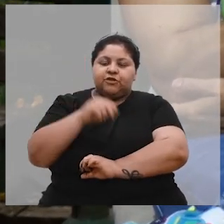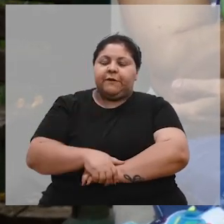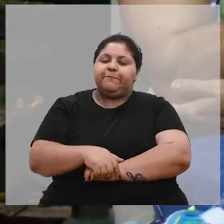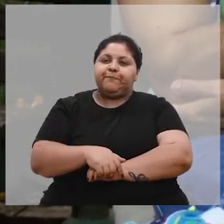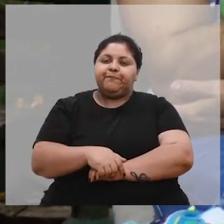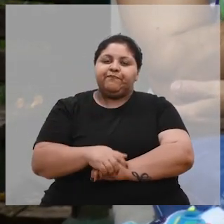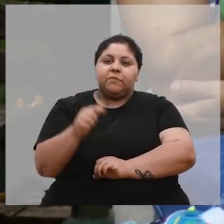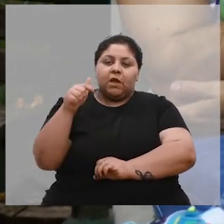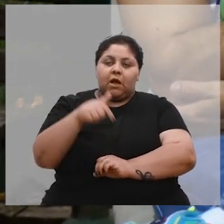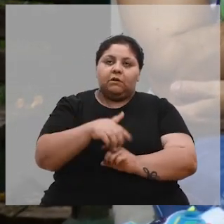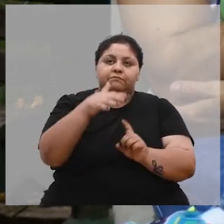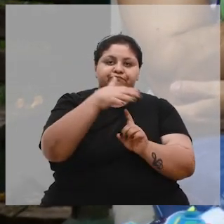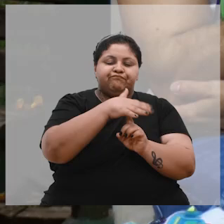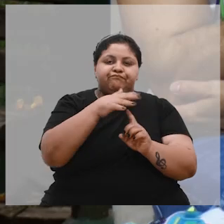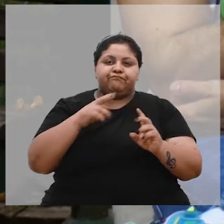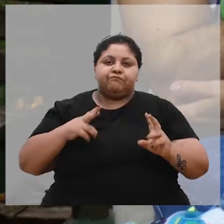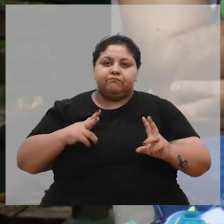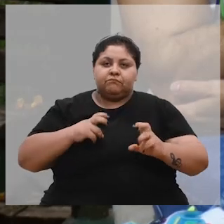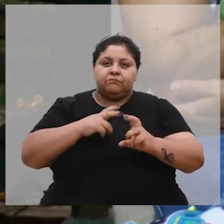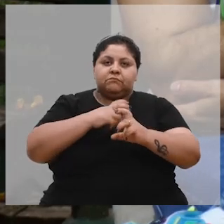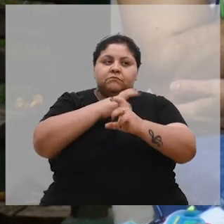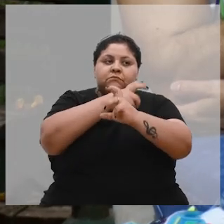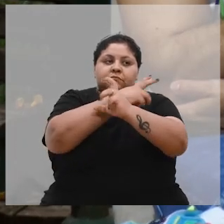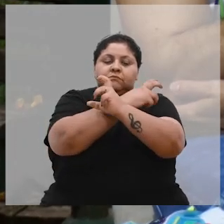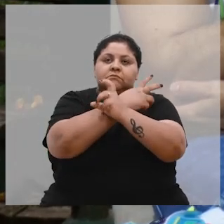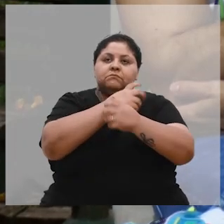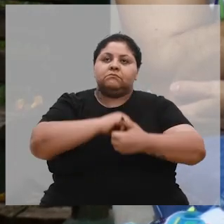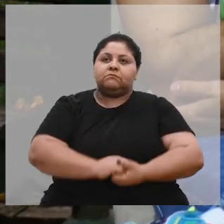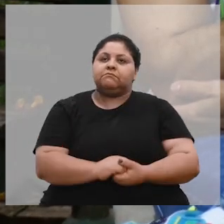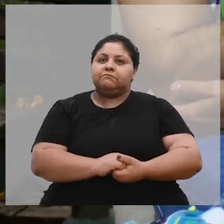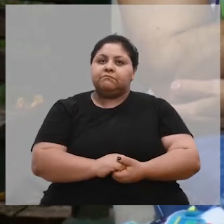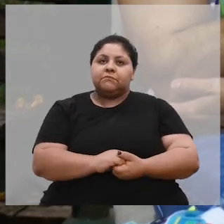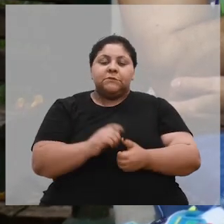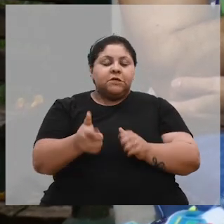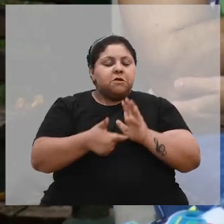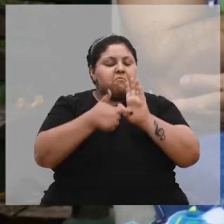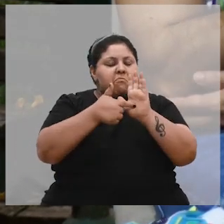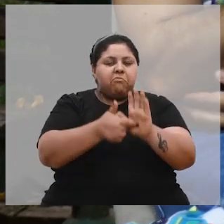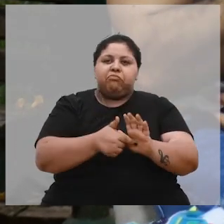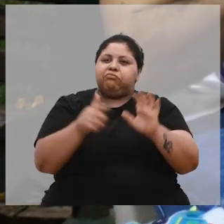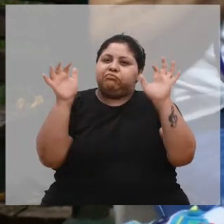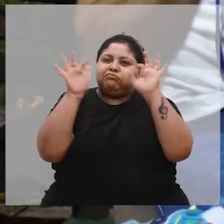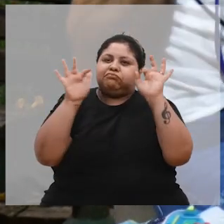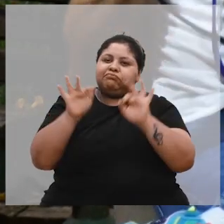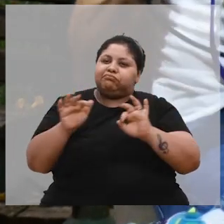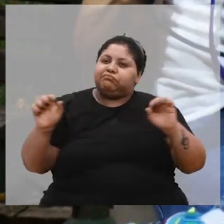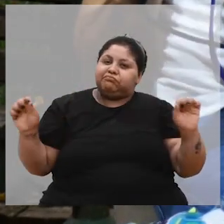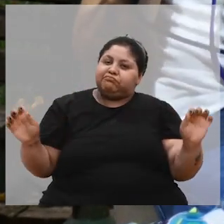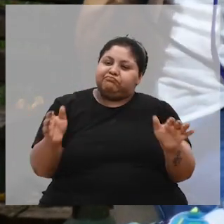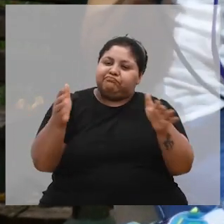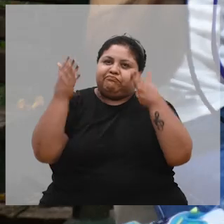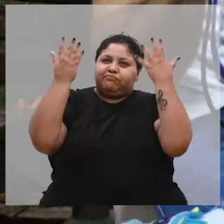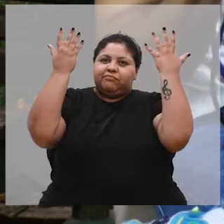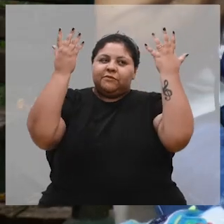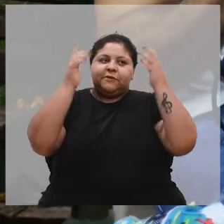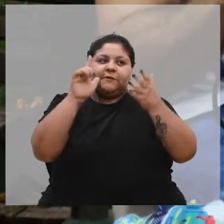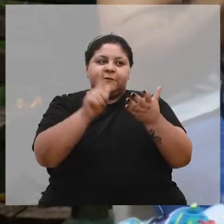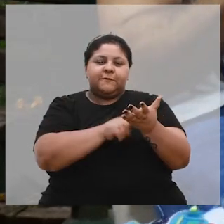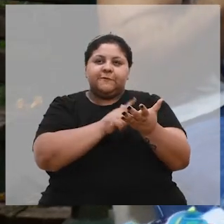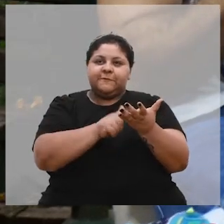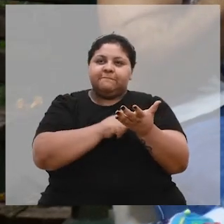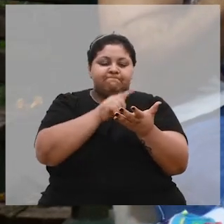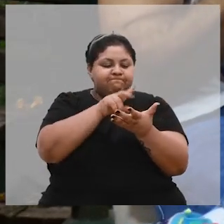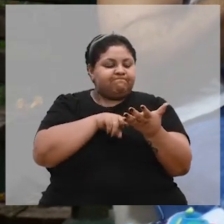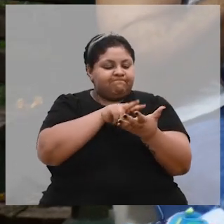Nós aqui na Praça Dante Alighieri, é sinal de muita festividade, de muita celebração para